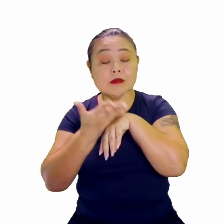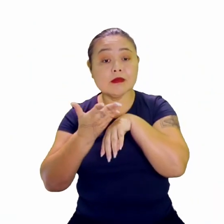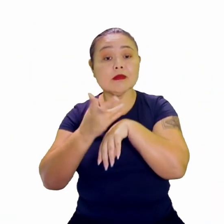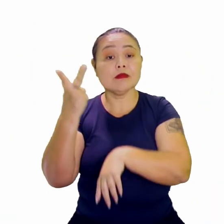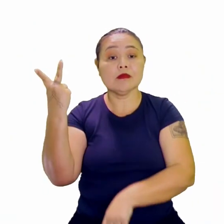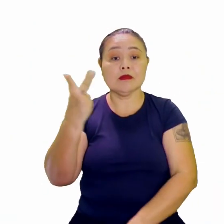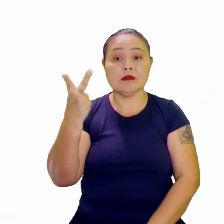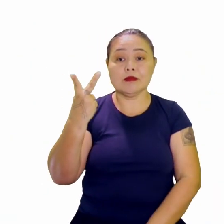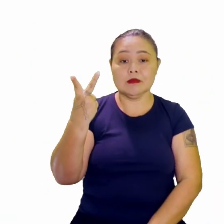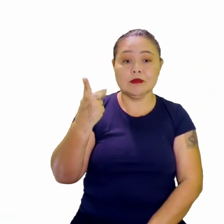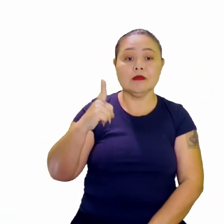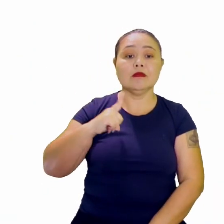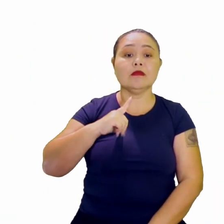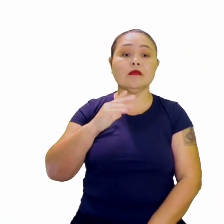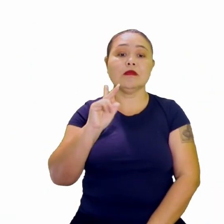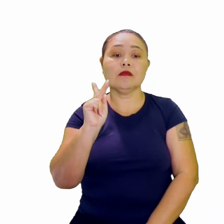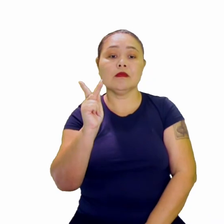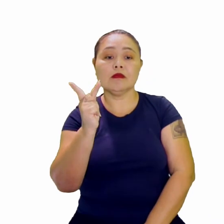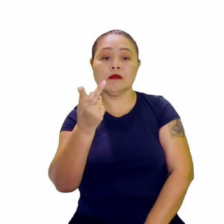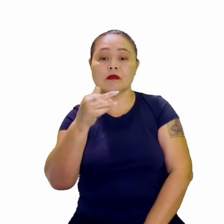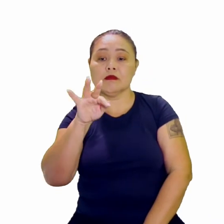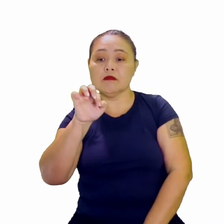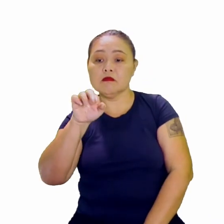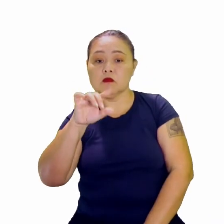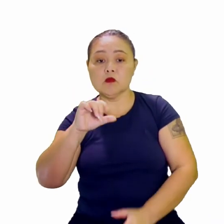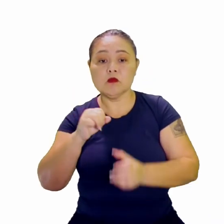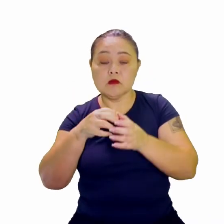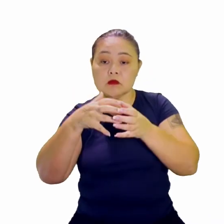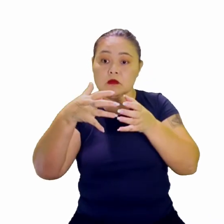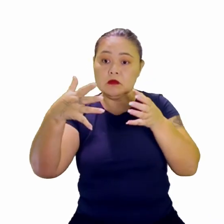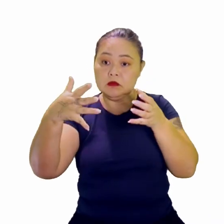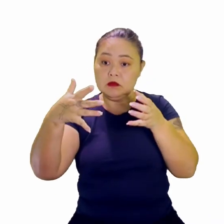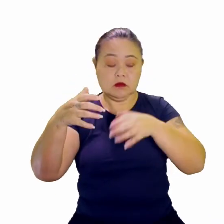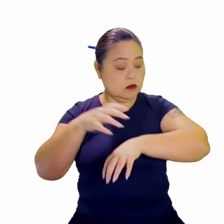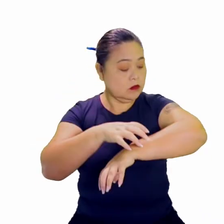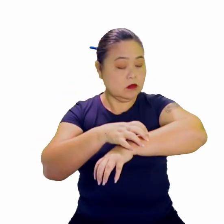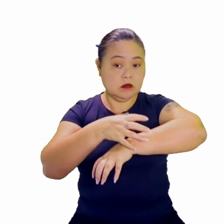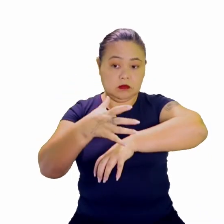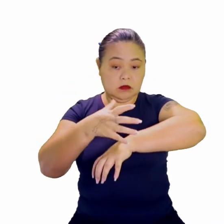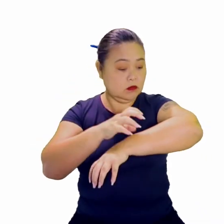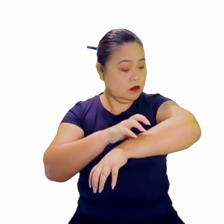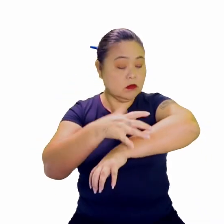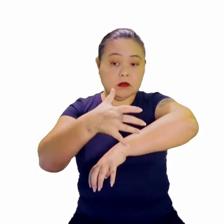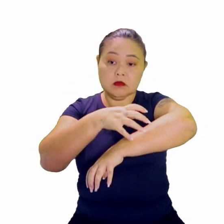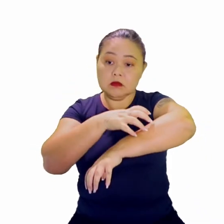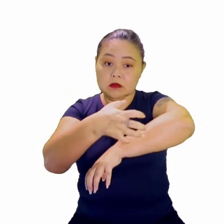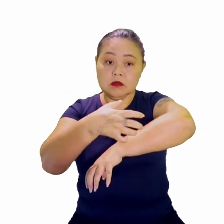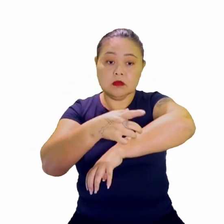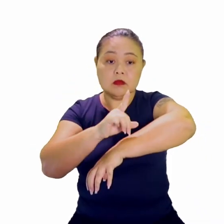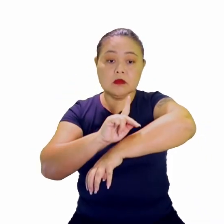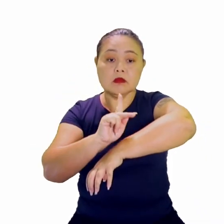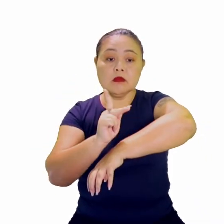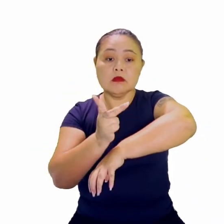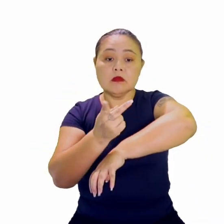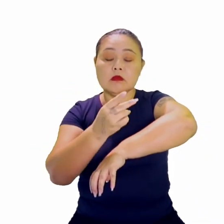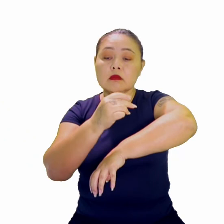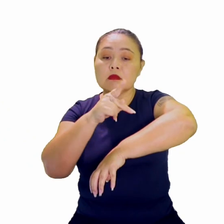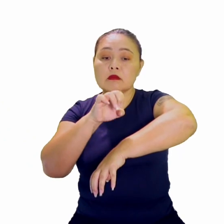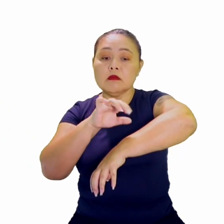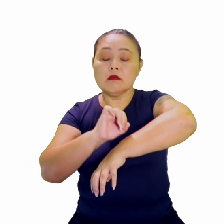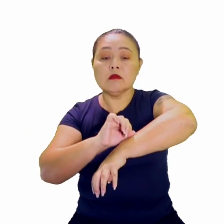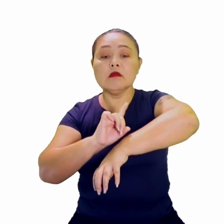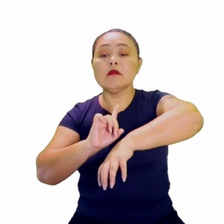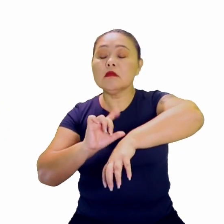tem aqui, ó, hipertrofia significa que aumentou o tamanho daquela fibra, e a